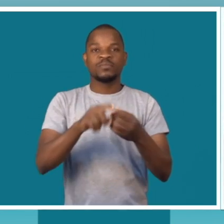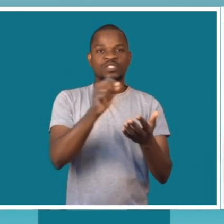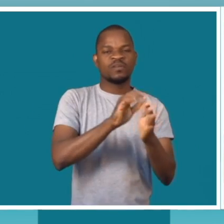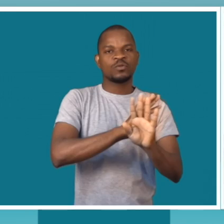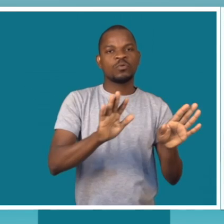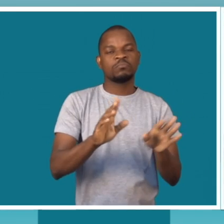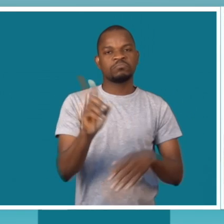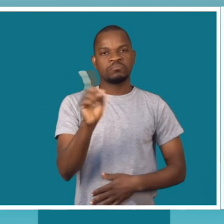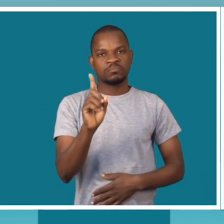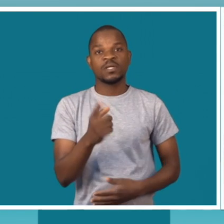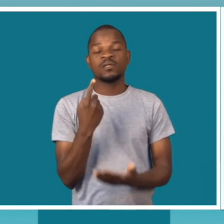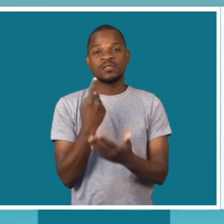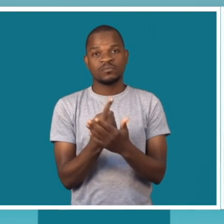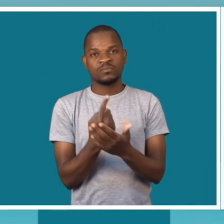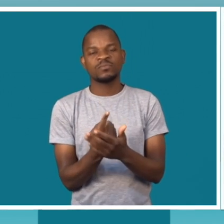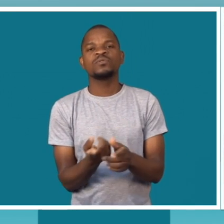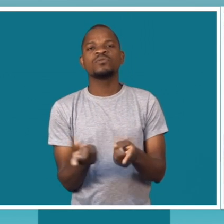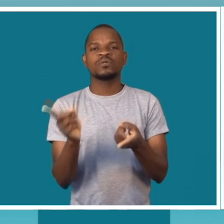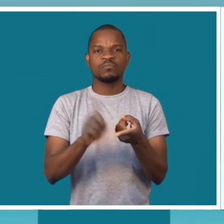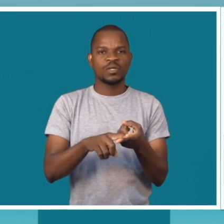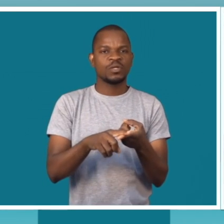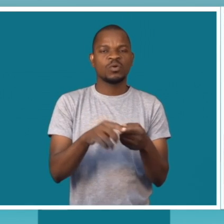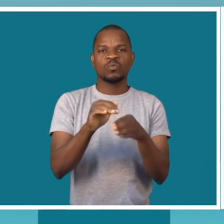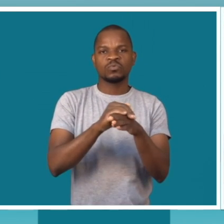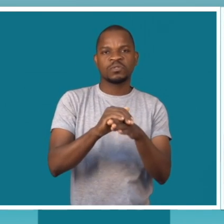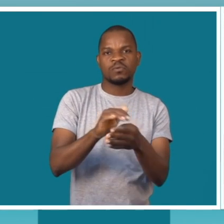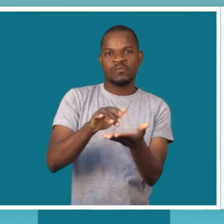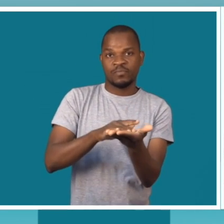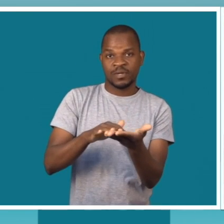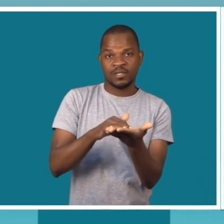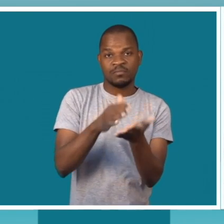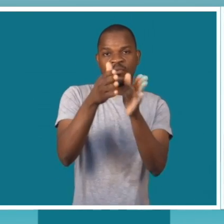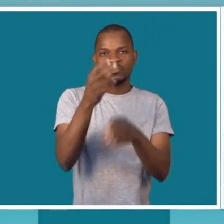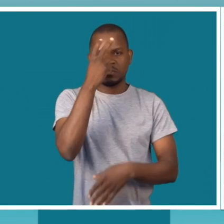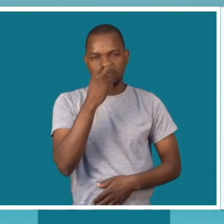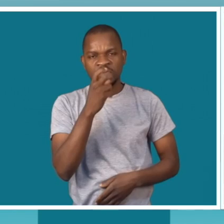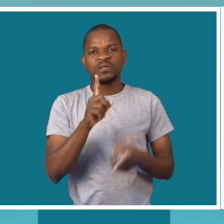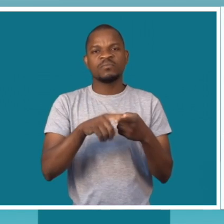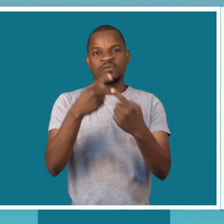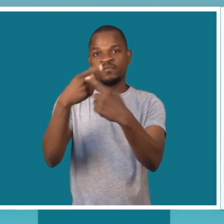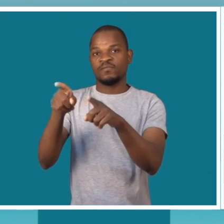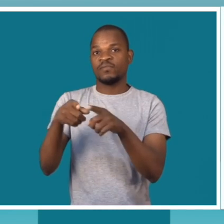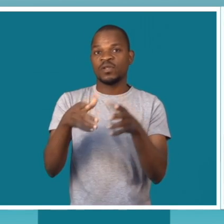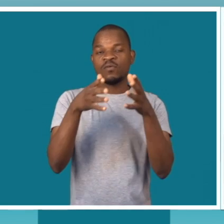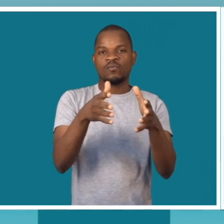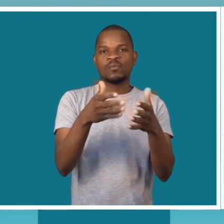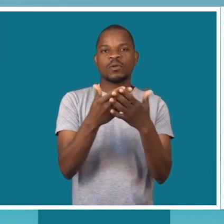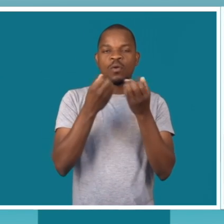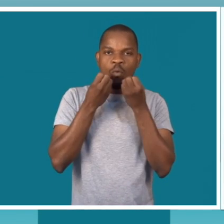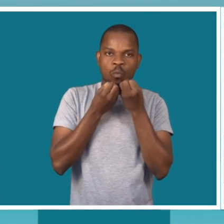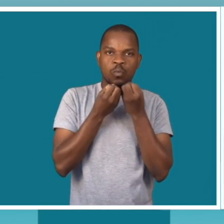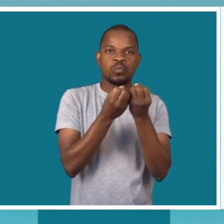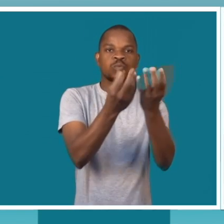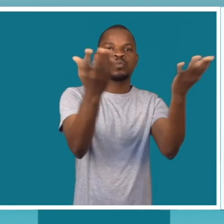ler, escrever, o alfabeto que nós temos usado, mas o brain e outras formas de comunicação para que as